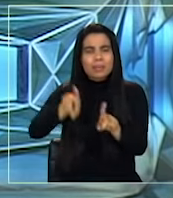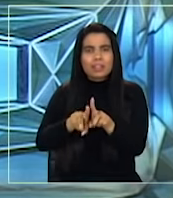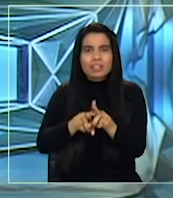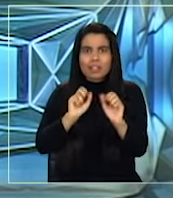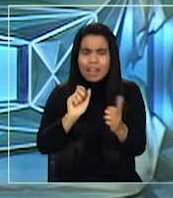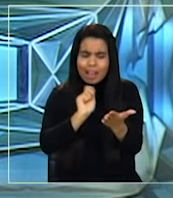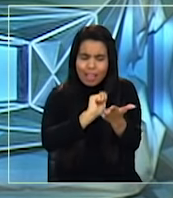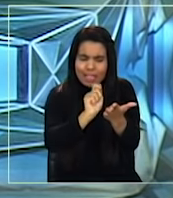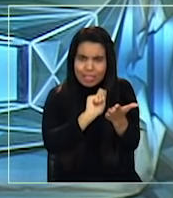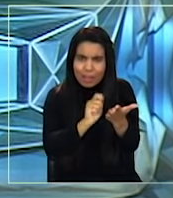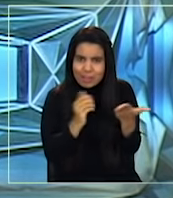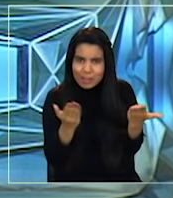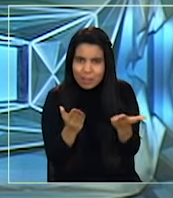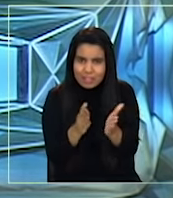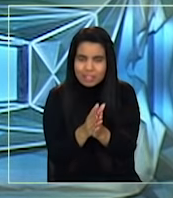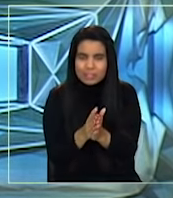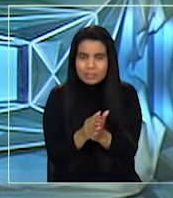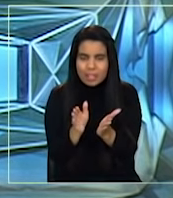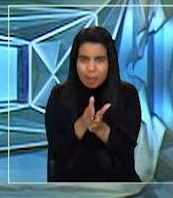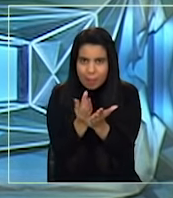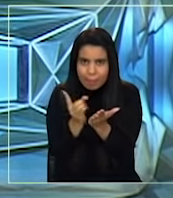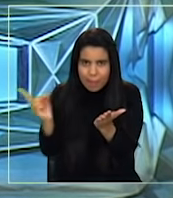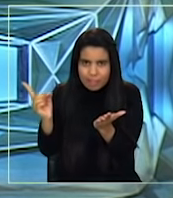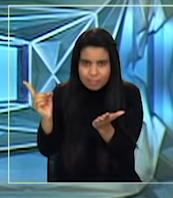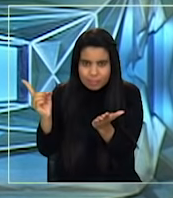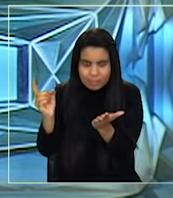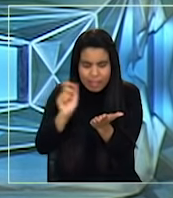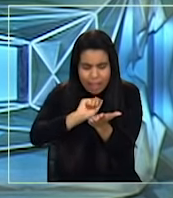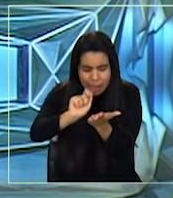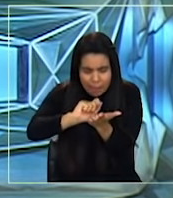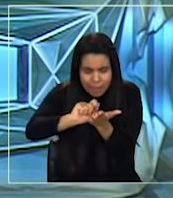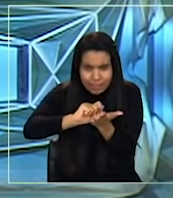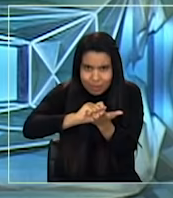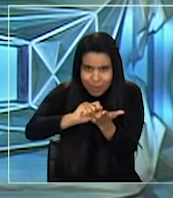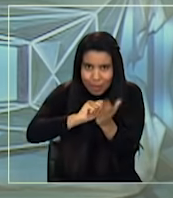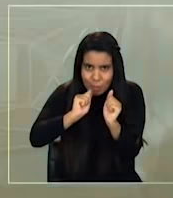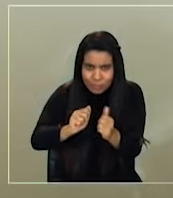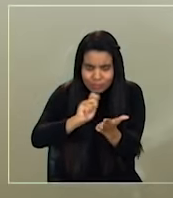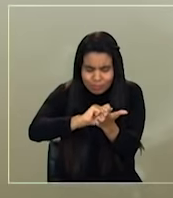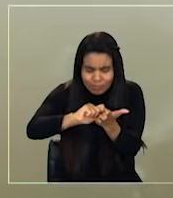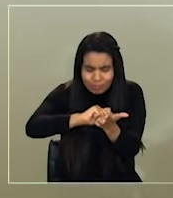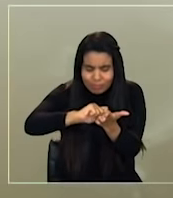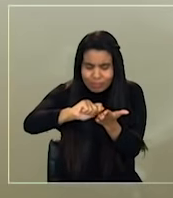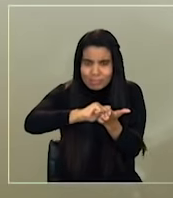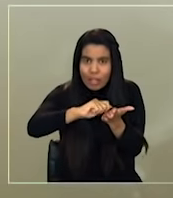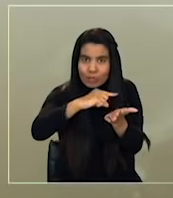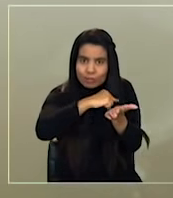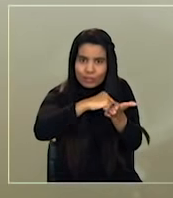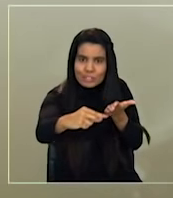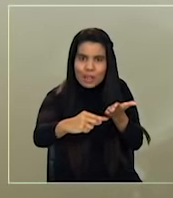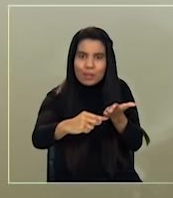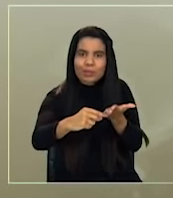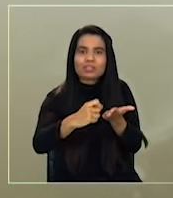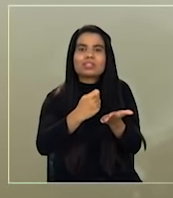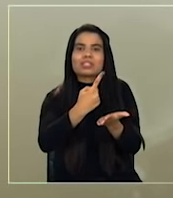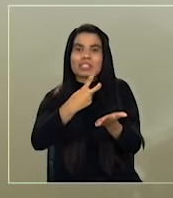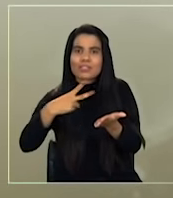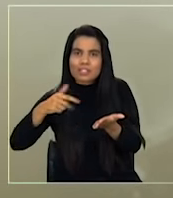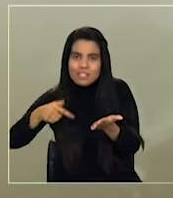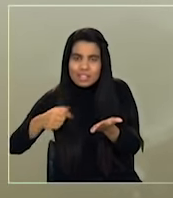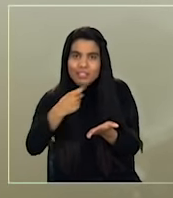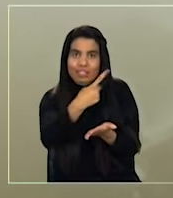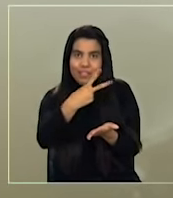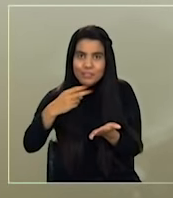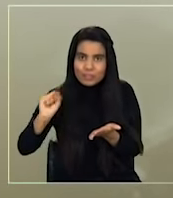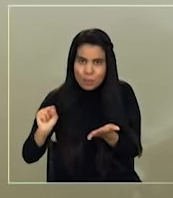aí, ou marcar na sua Bíblia, Salmo 119 e versículos 127 e 128.